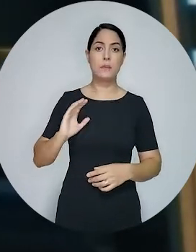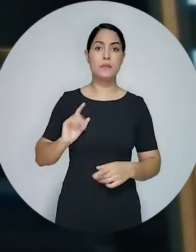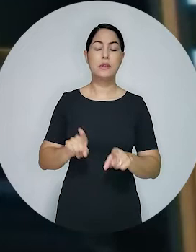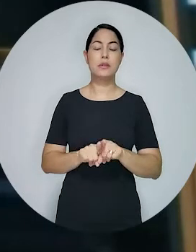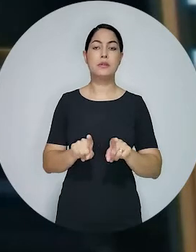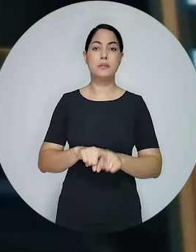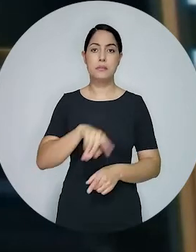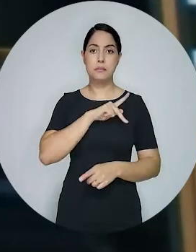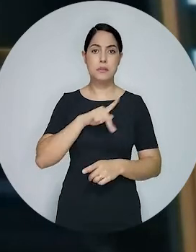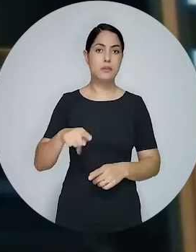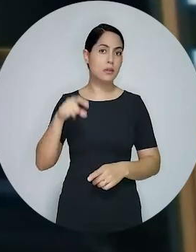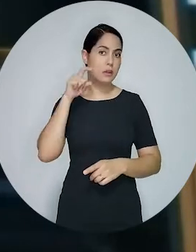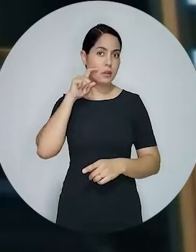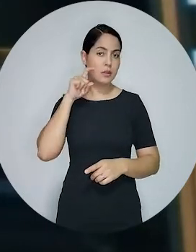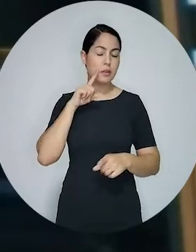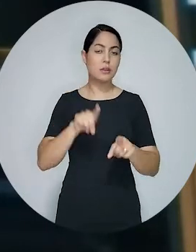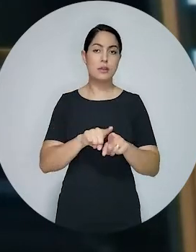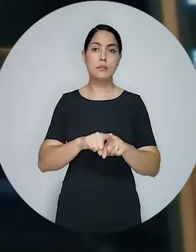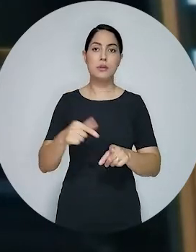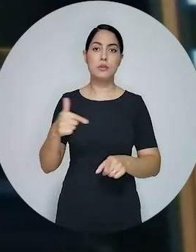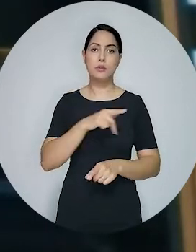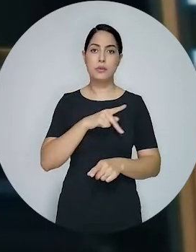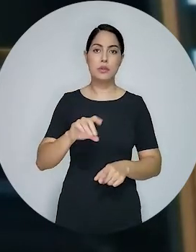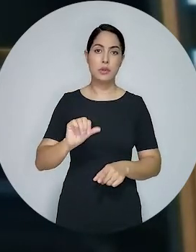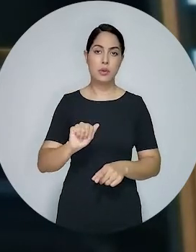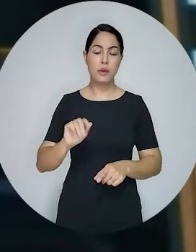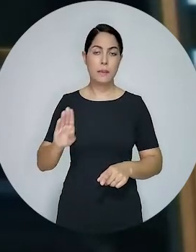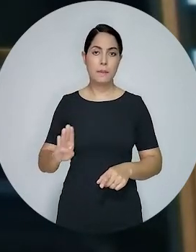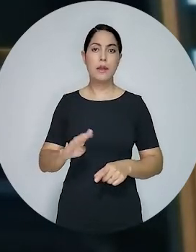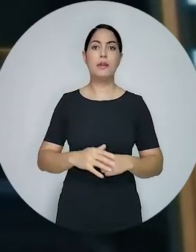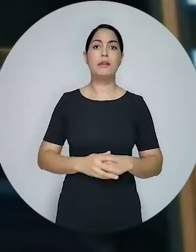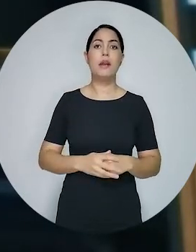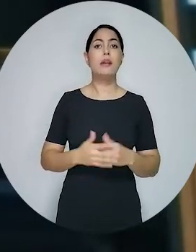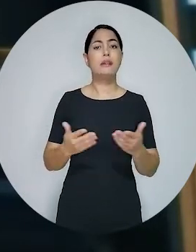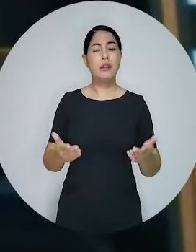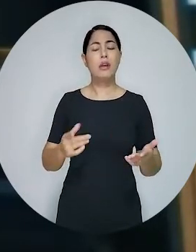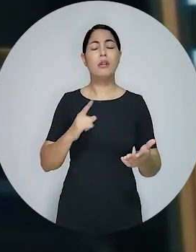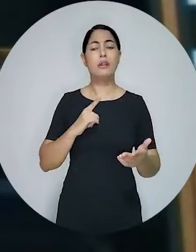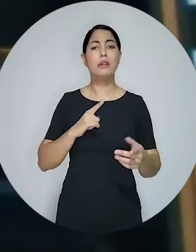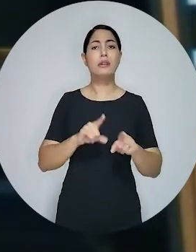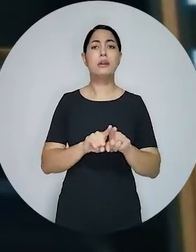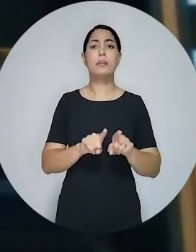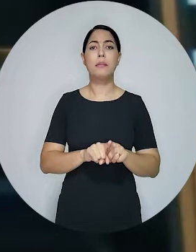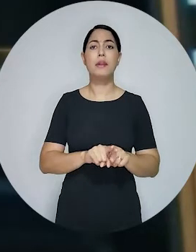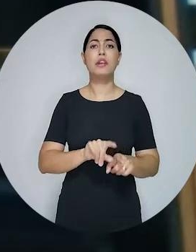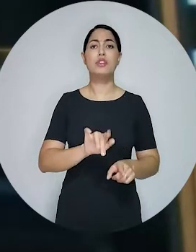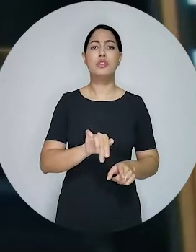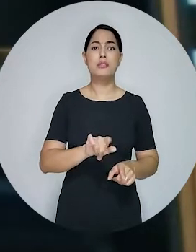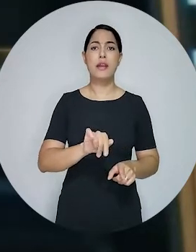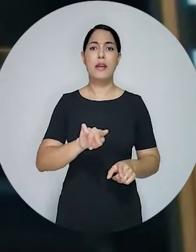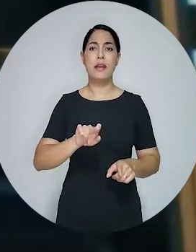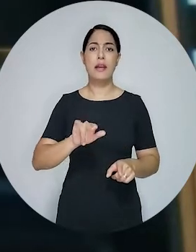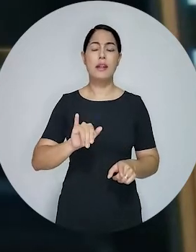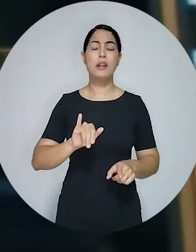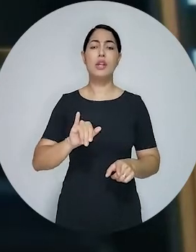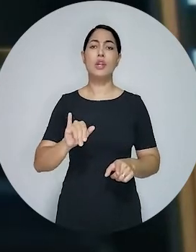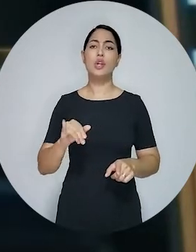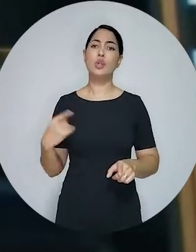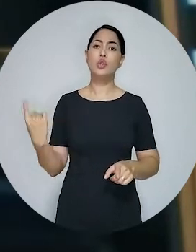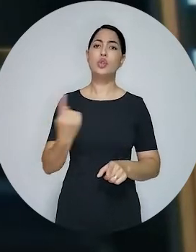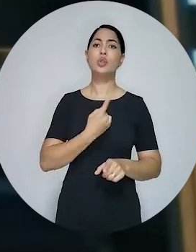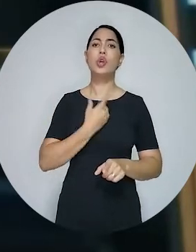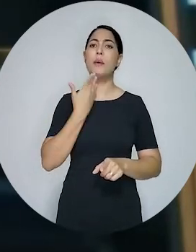mim, enquanto presidente da Comissão Especial de Direito Previdenciário, pela vice-presidente da Comissão Especial de Direito Previdenciário, Gisele